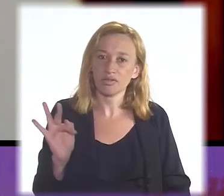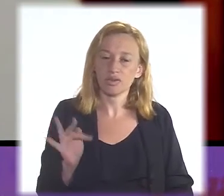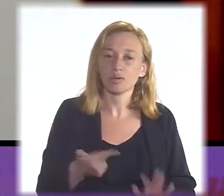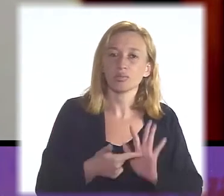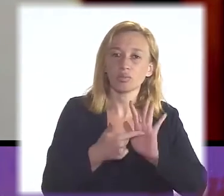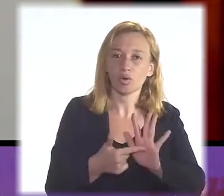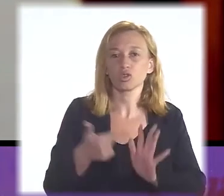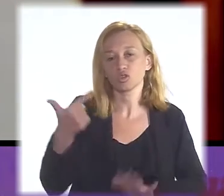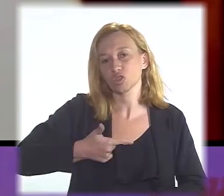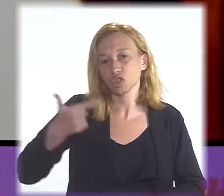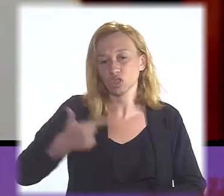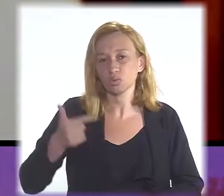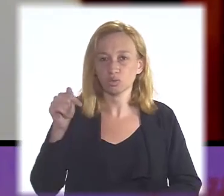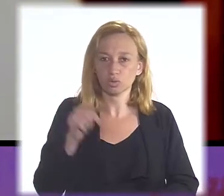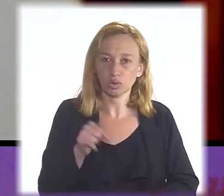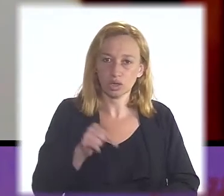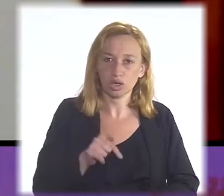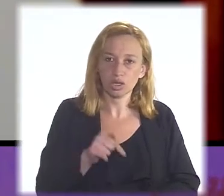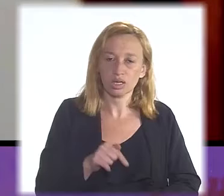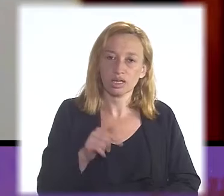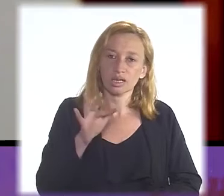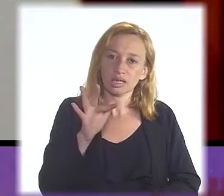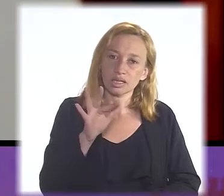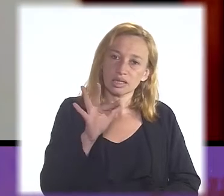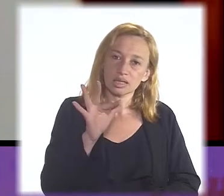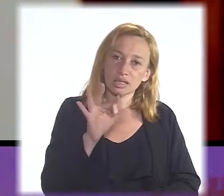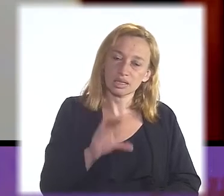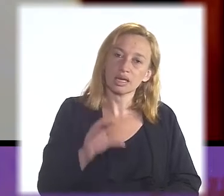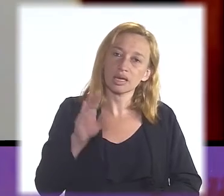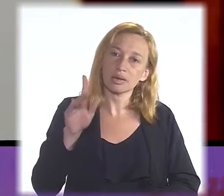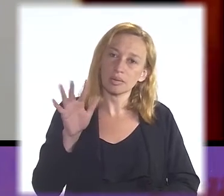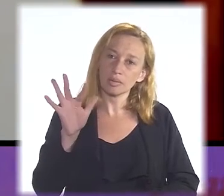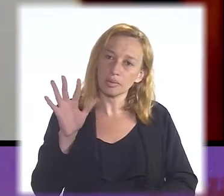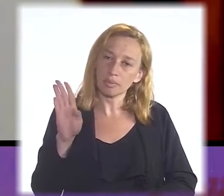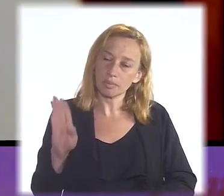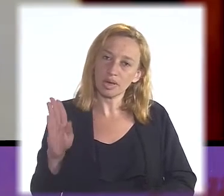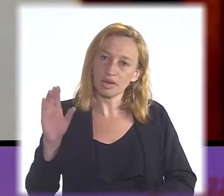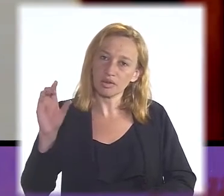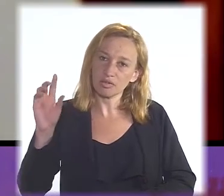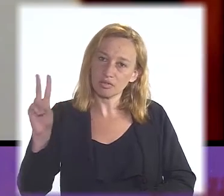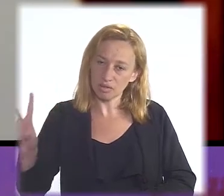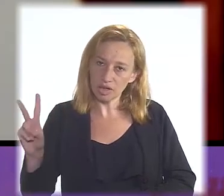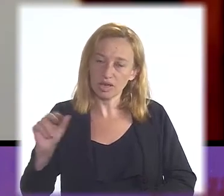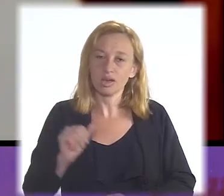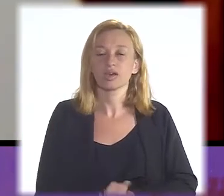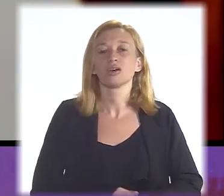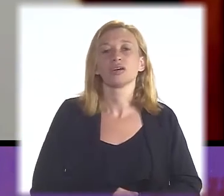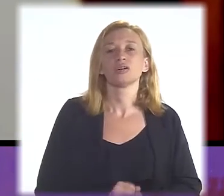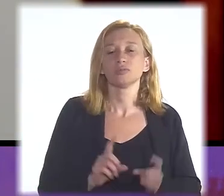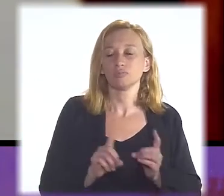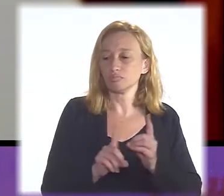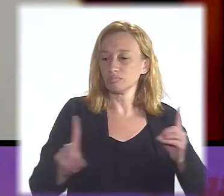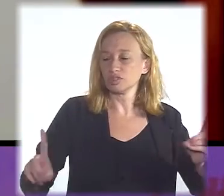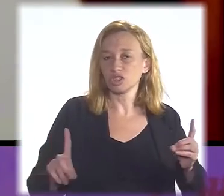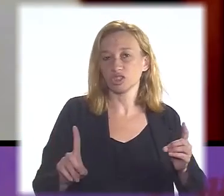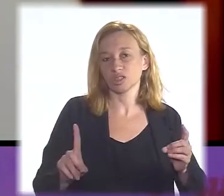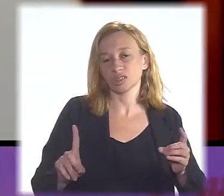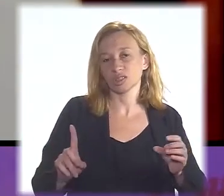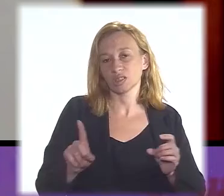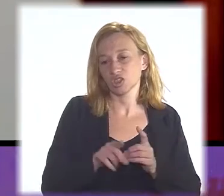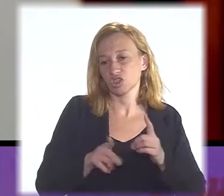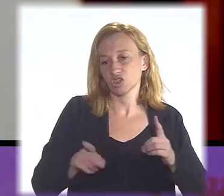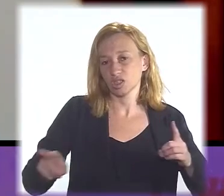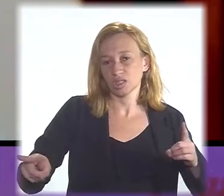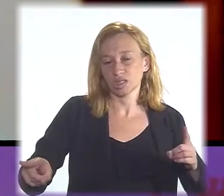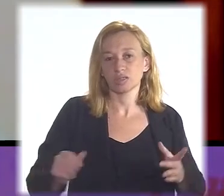aparece em relação à segunda colocada, que é a CBV, que é a Confederação Brasileira de Vôlei, mas com uma distância muito